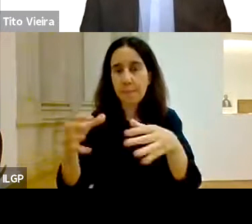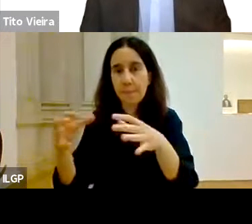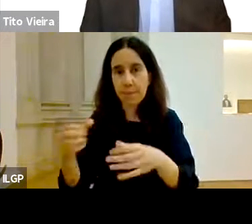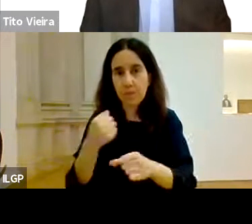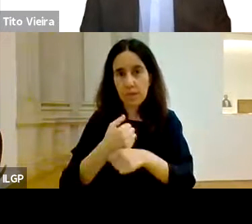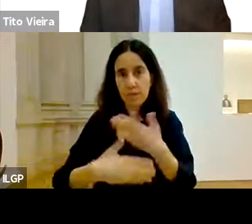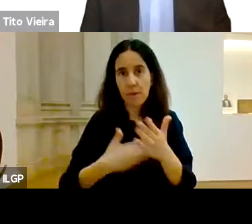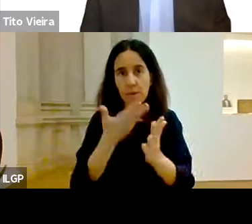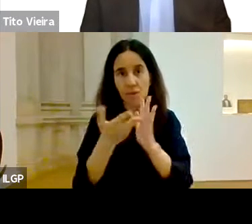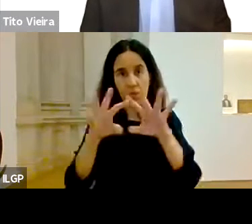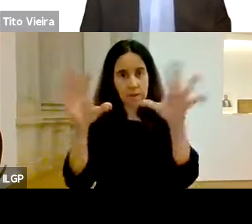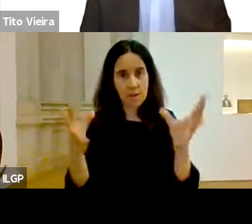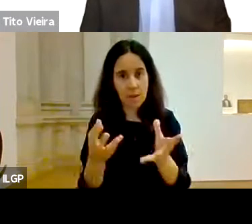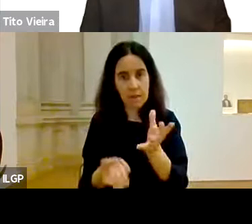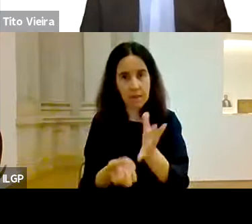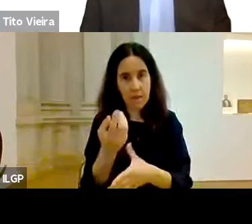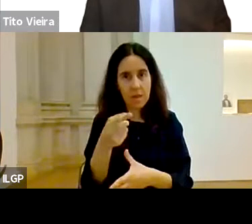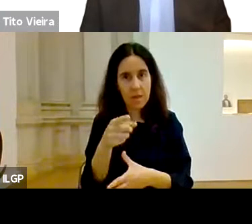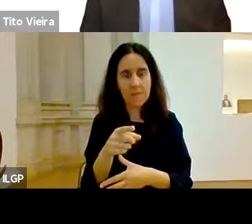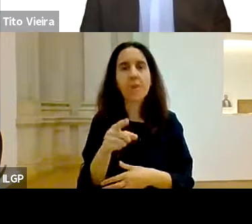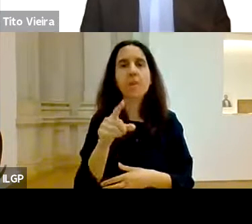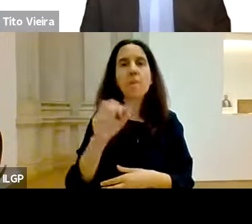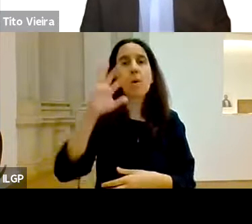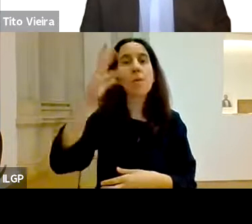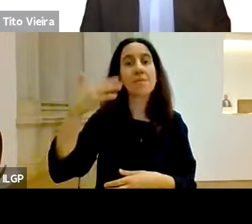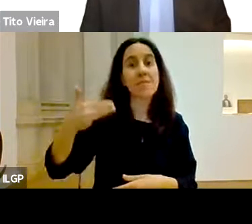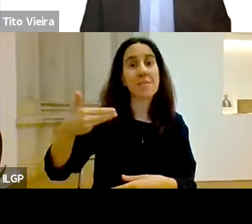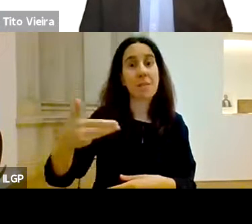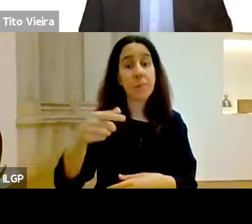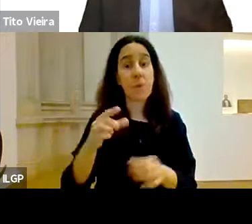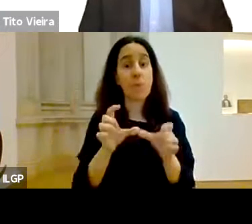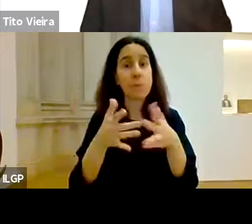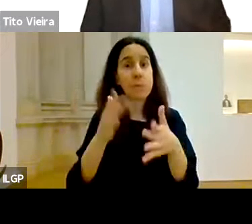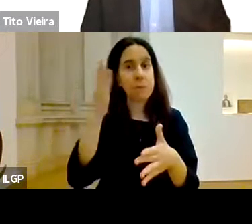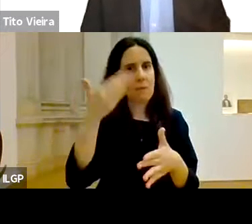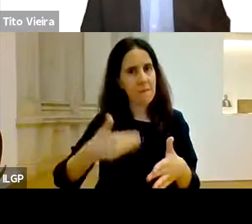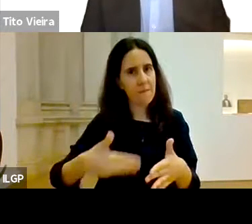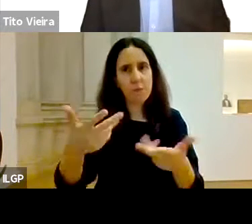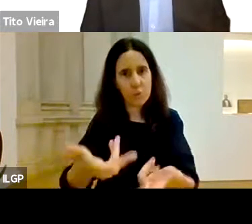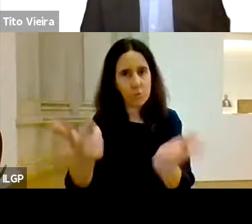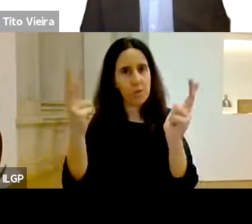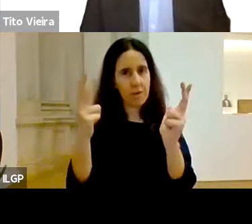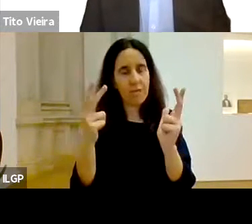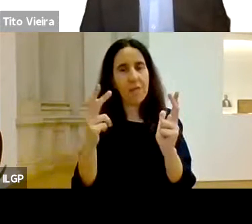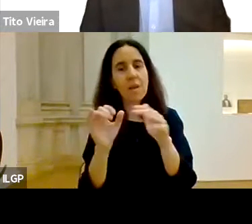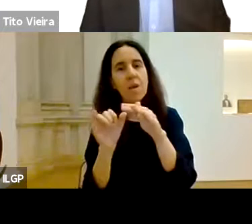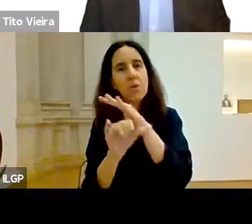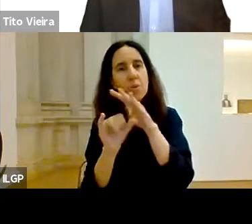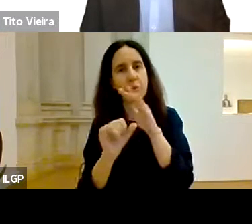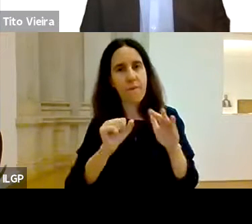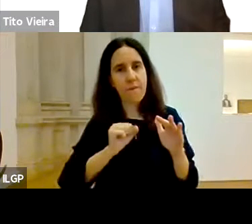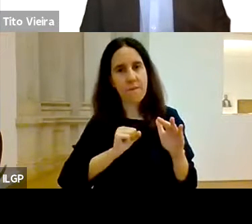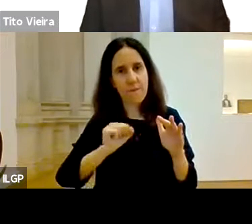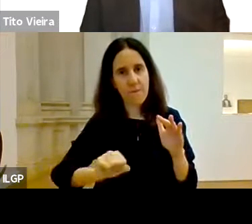trabalho transversal. Tal como tem acontecido, este webinar também vai estar disponível no nosso canal do YouTube,